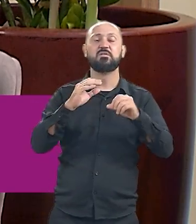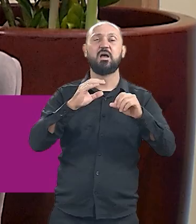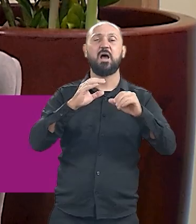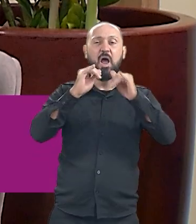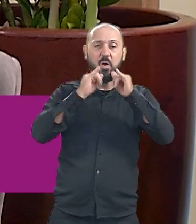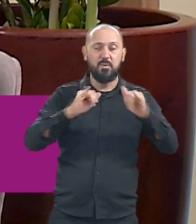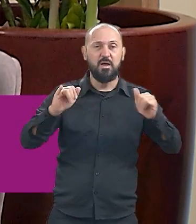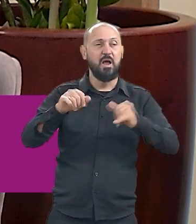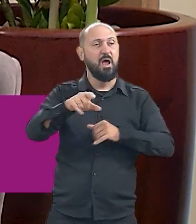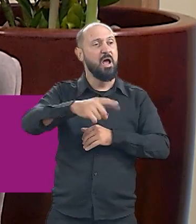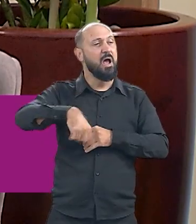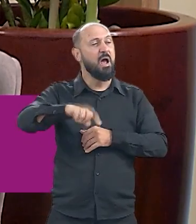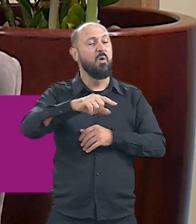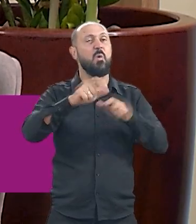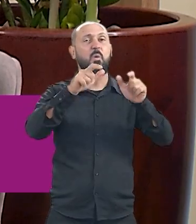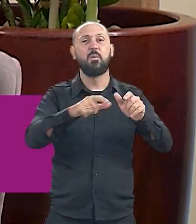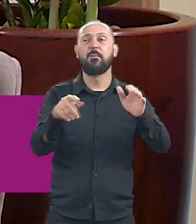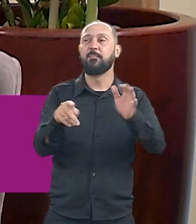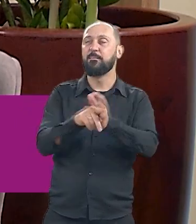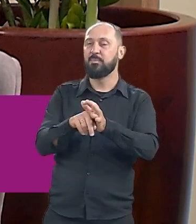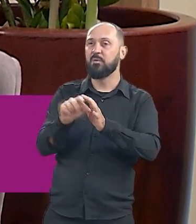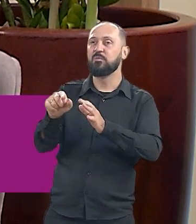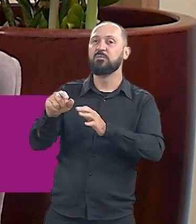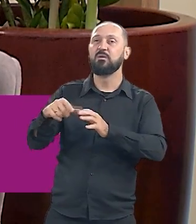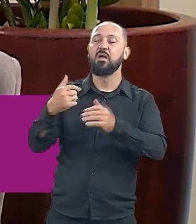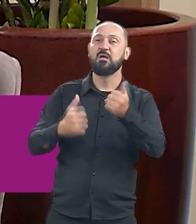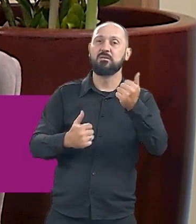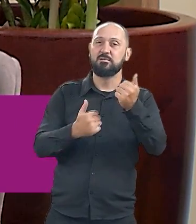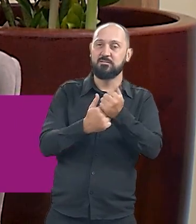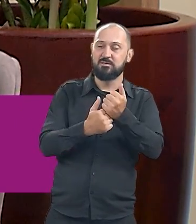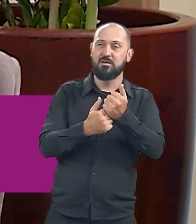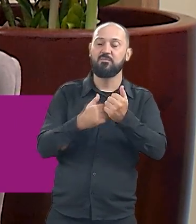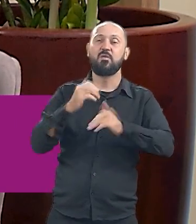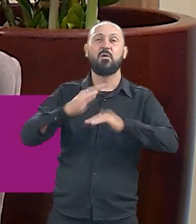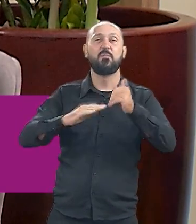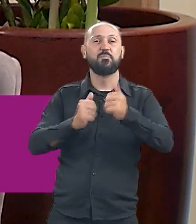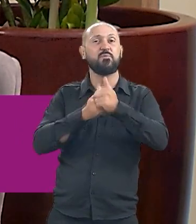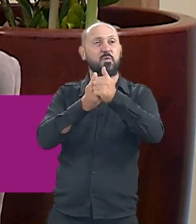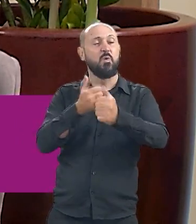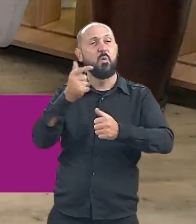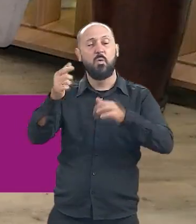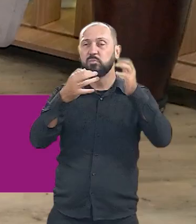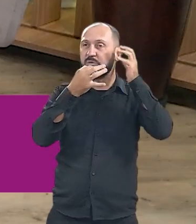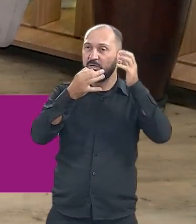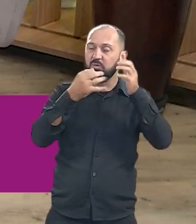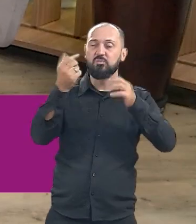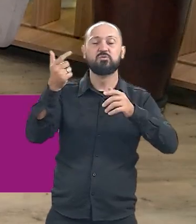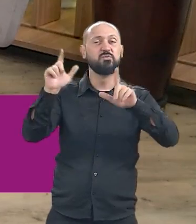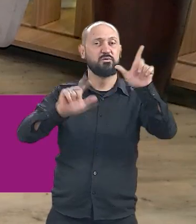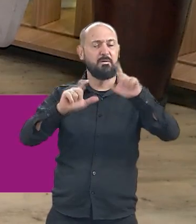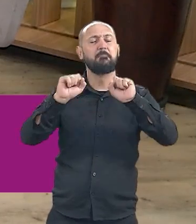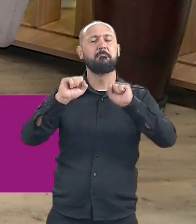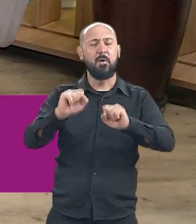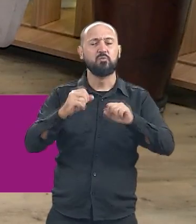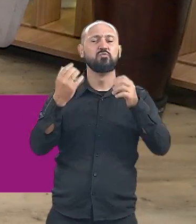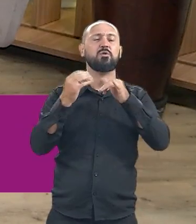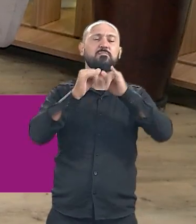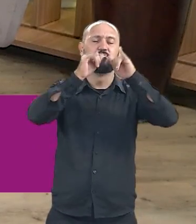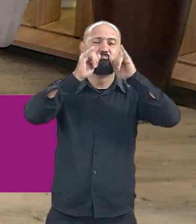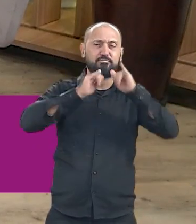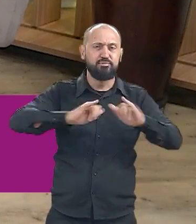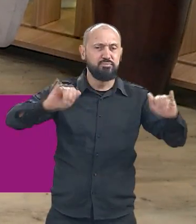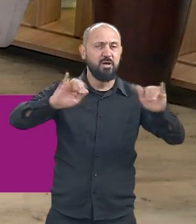de comunicação, assessores de imprensa, outras rádios, outras TVs também podem... Divulgação é essencial. Fazer o download